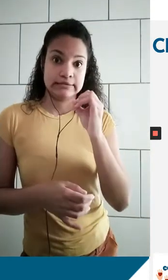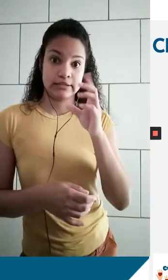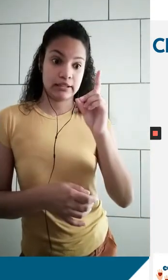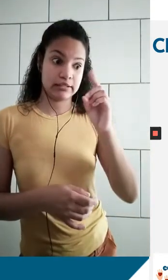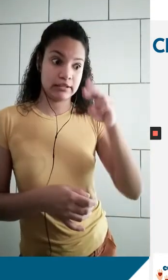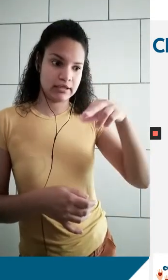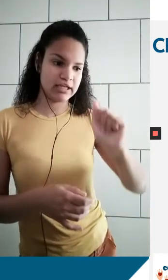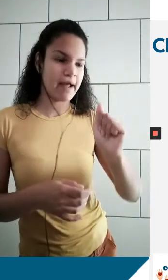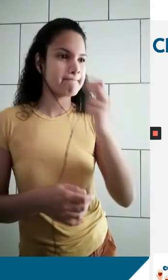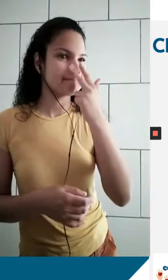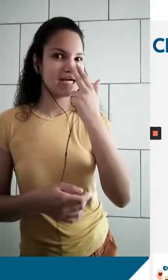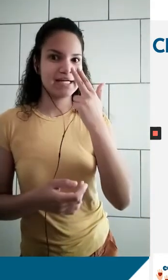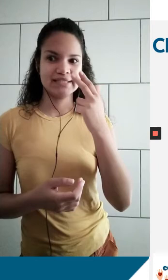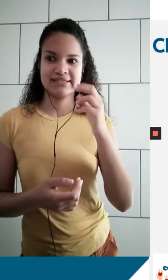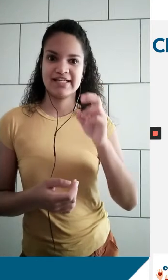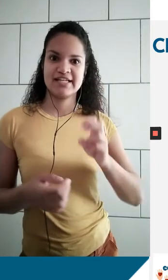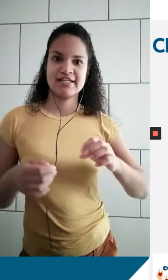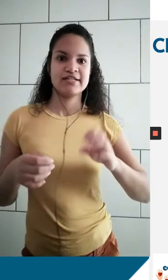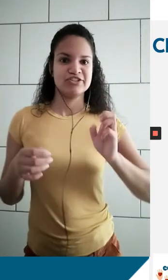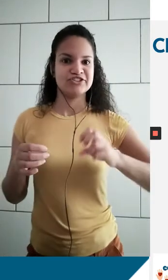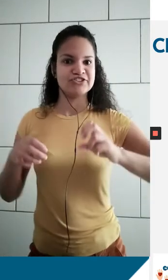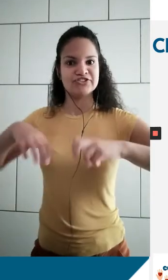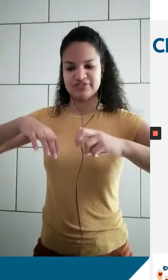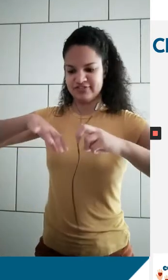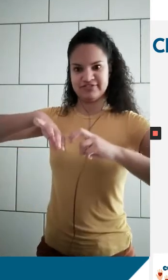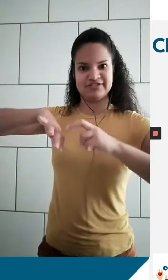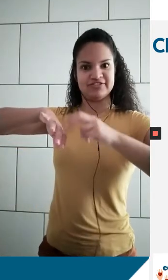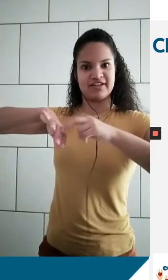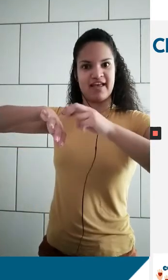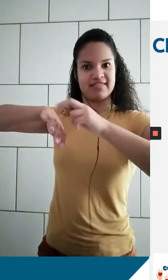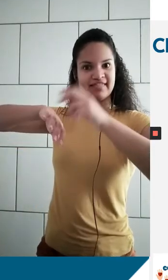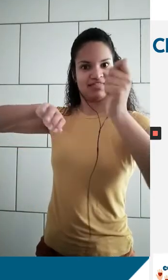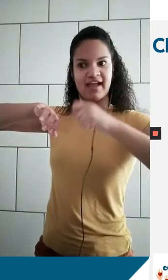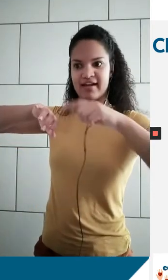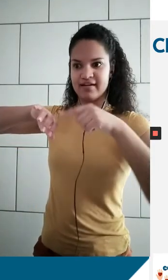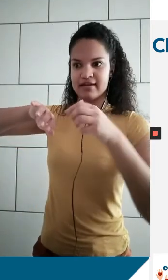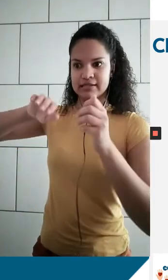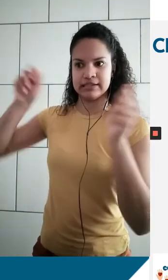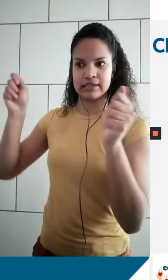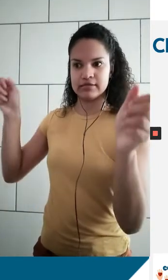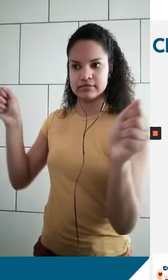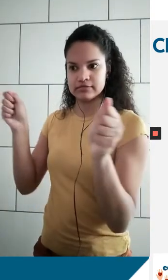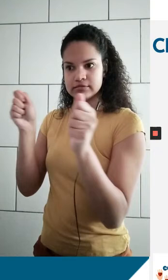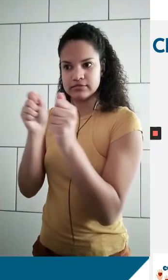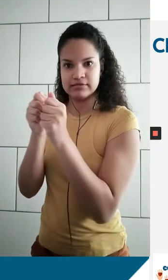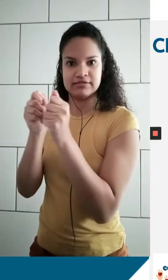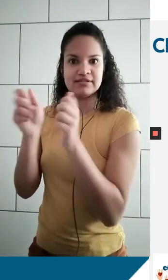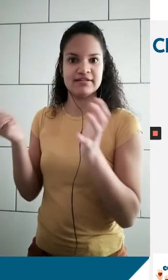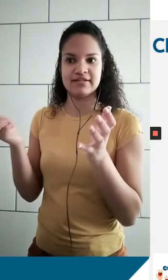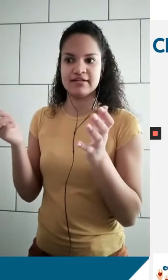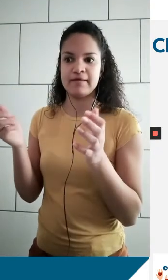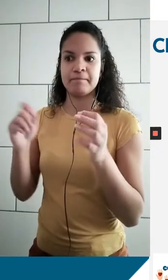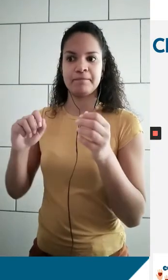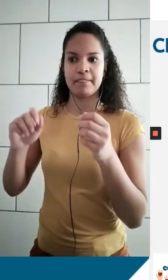molécula de DNA parece uma escada de corda e a gente pudesse dobrar essa escada, como